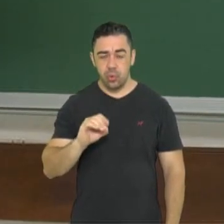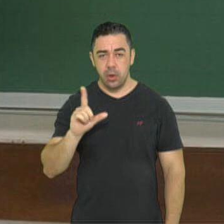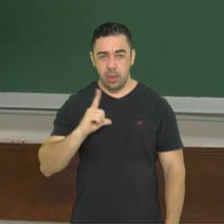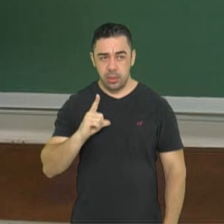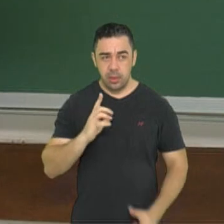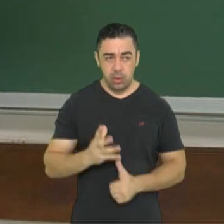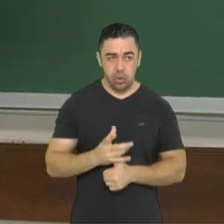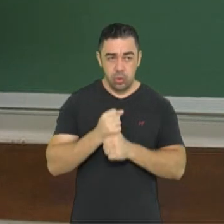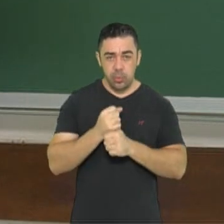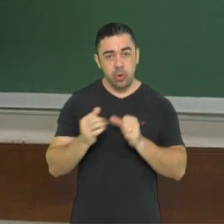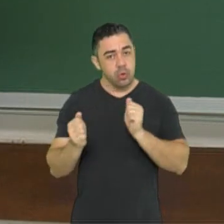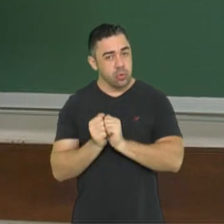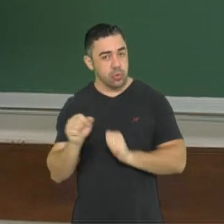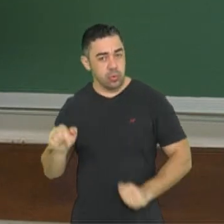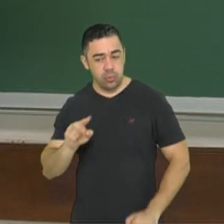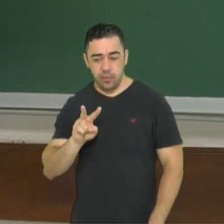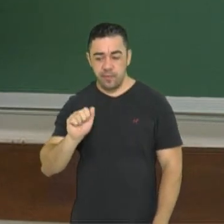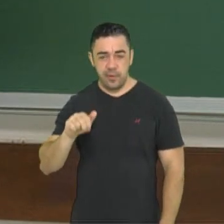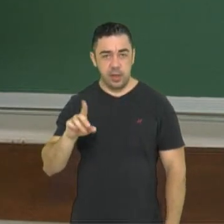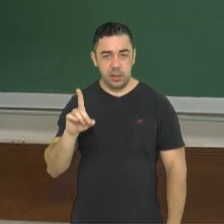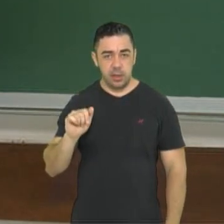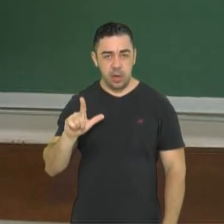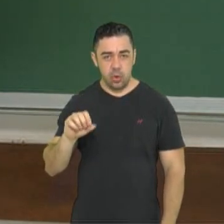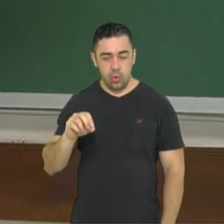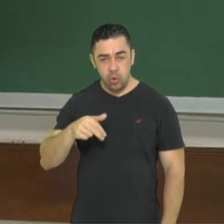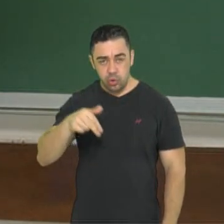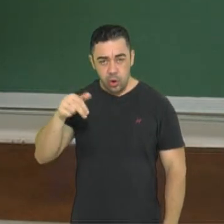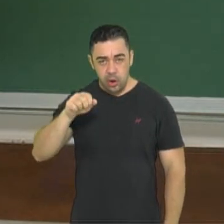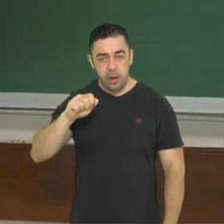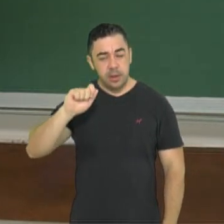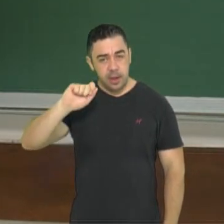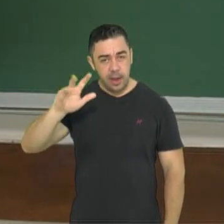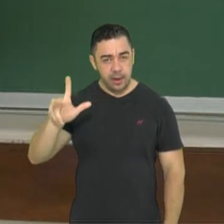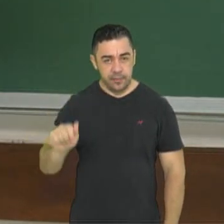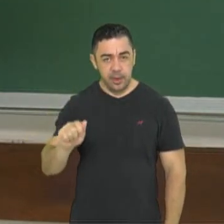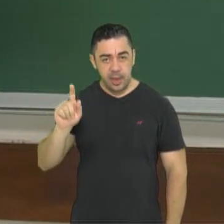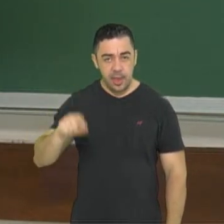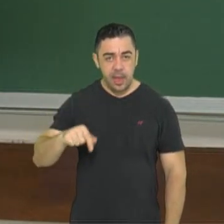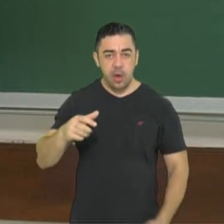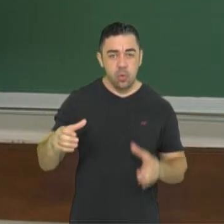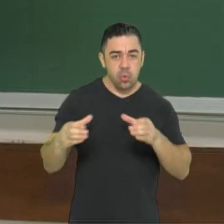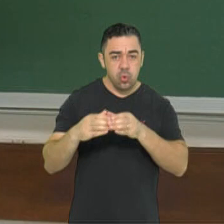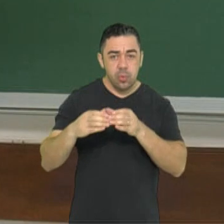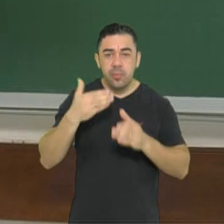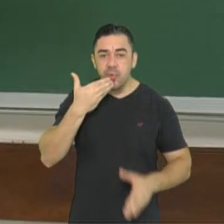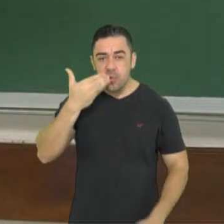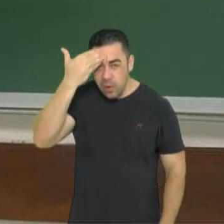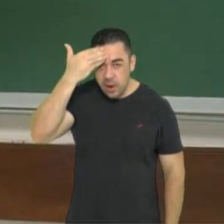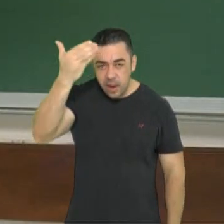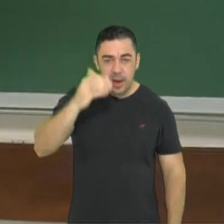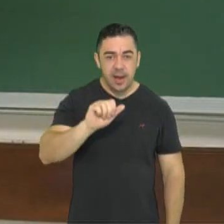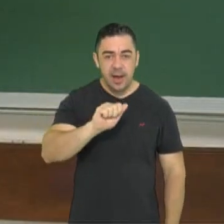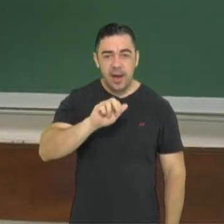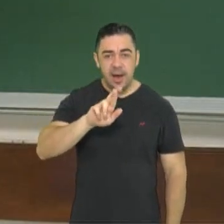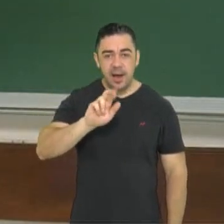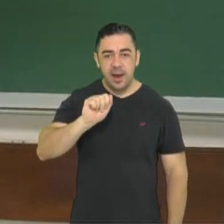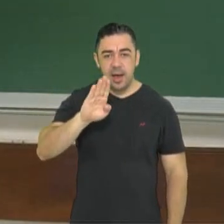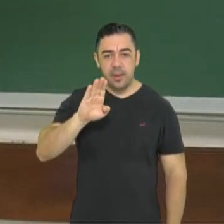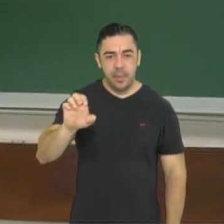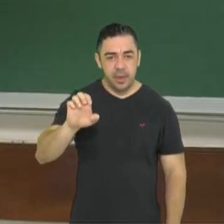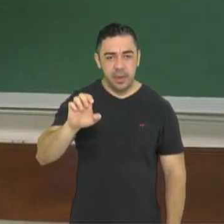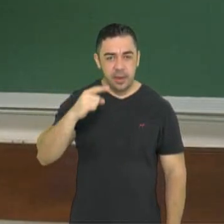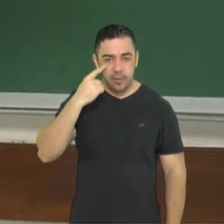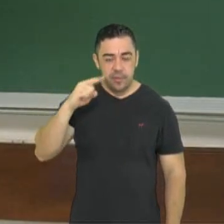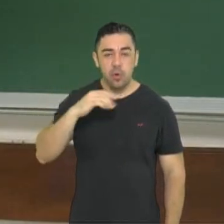uma, junto com o Reino dos Vândalos aqui no norte da África, pela aquela expansão árabe. Lembra da aula passada que nós comentamos logo após a morte